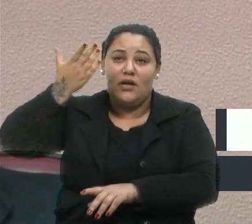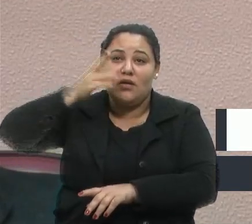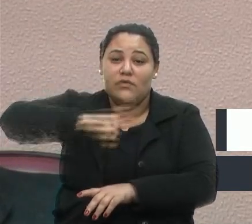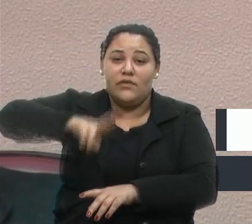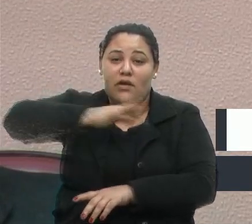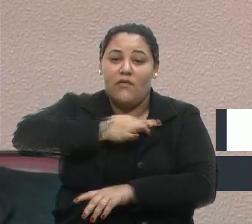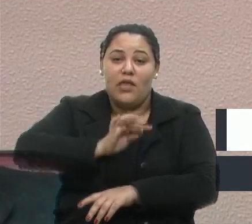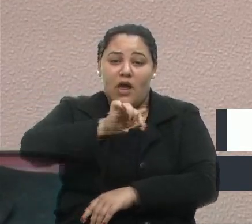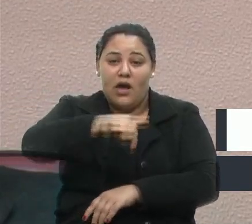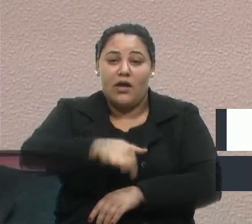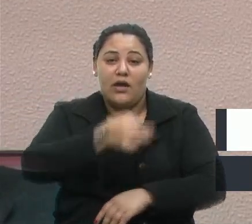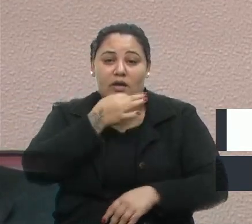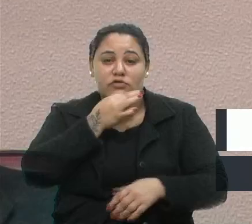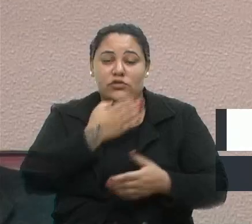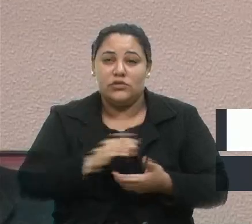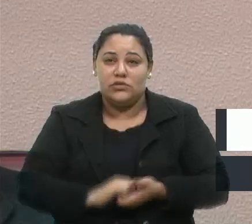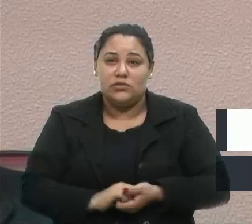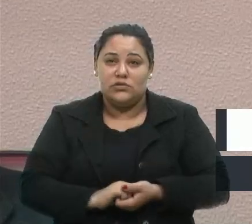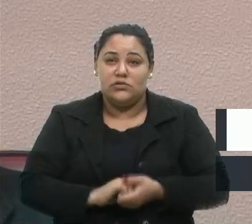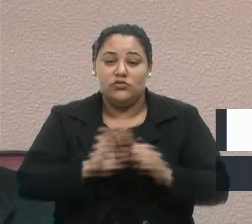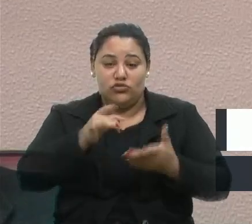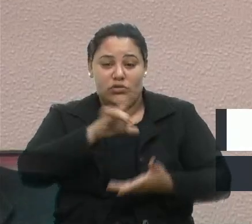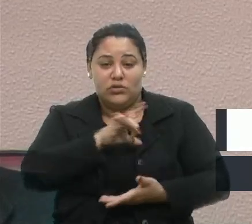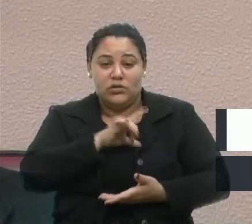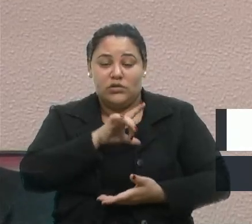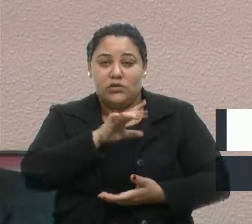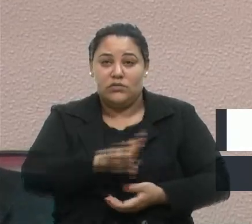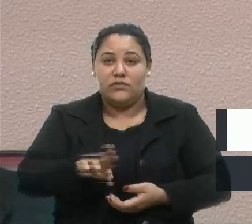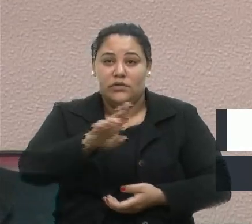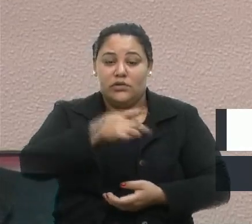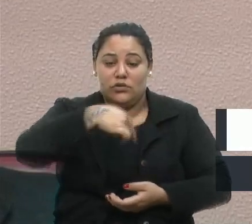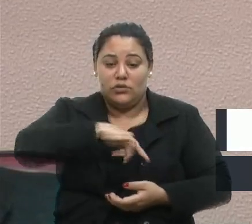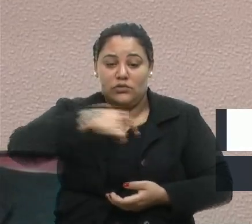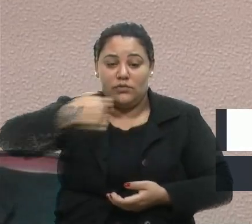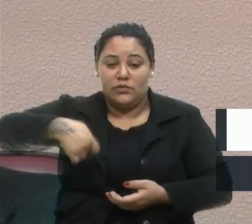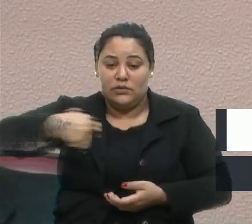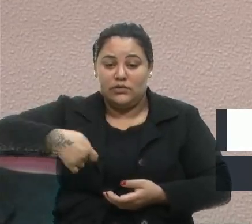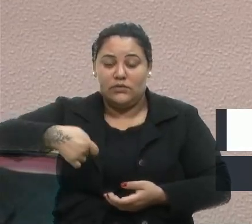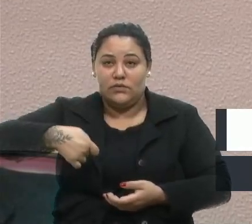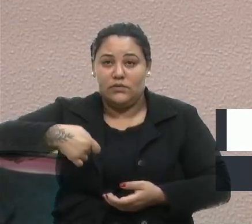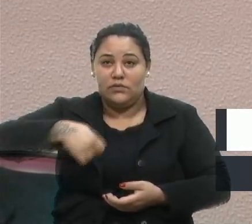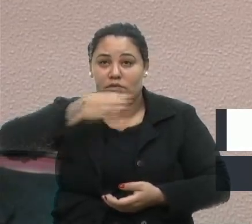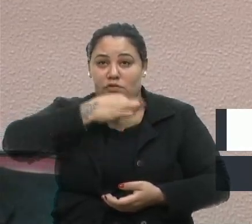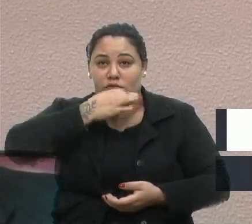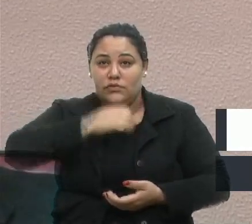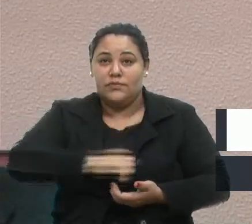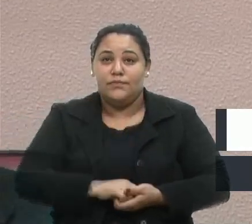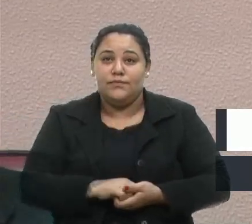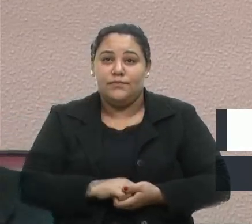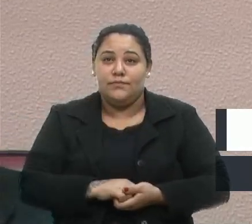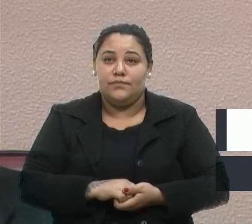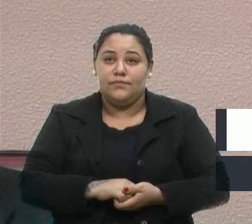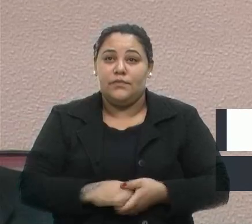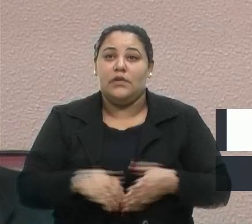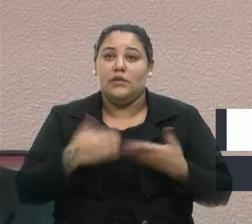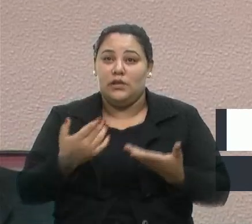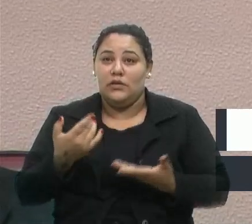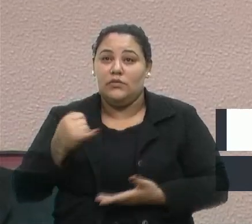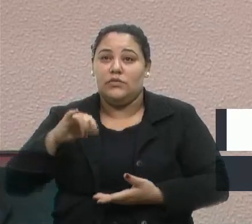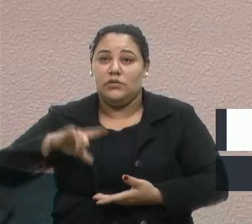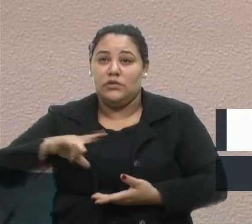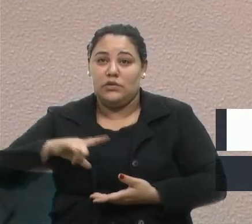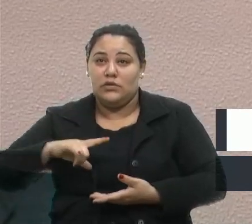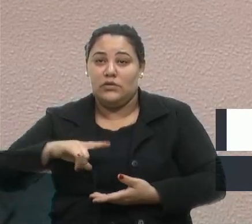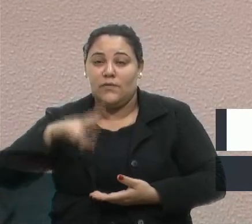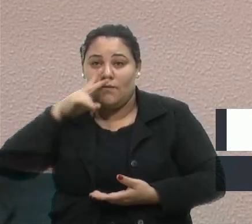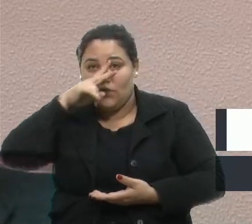Caxias. Já tem uma universidade, então não precisava de universidade em Caxias. Então, assim, quando se tem forças